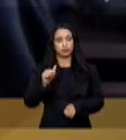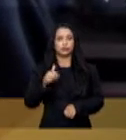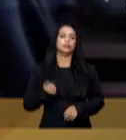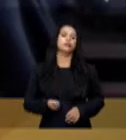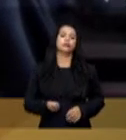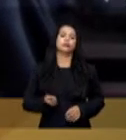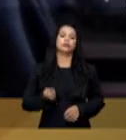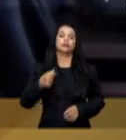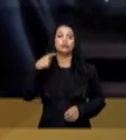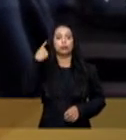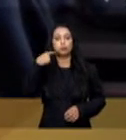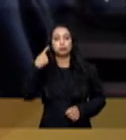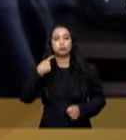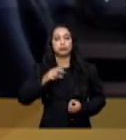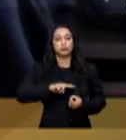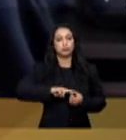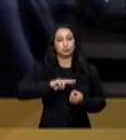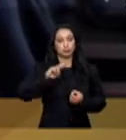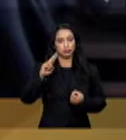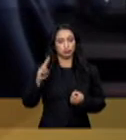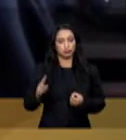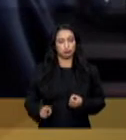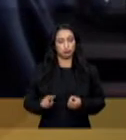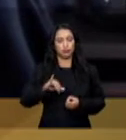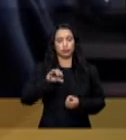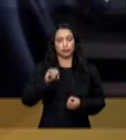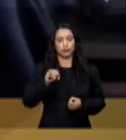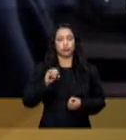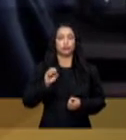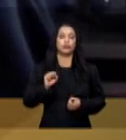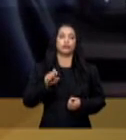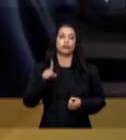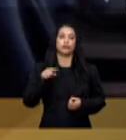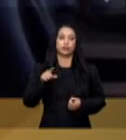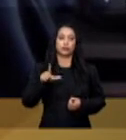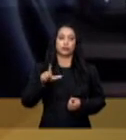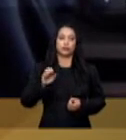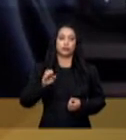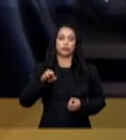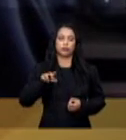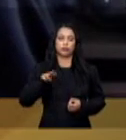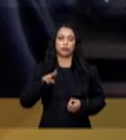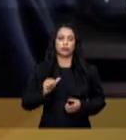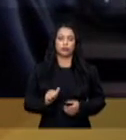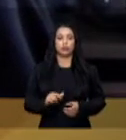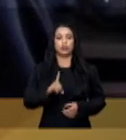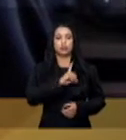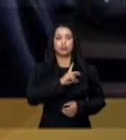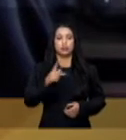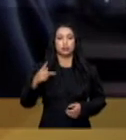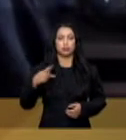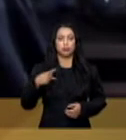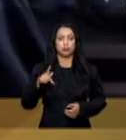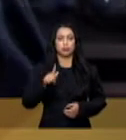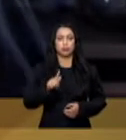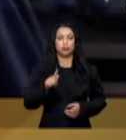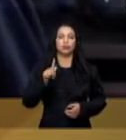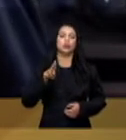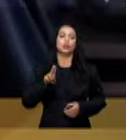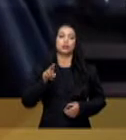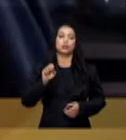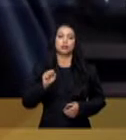União, doutor José Levi, senhor defensor público, doutor Gustavo.